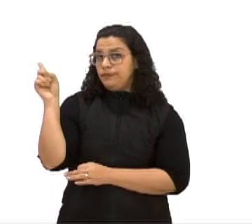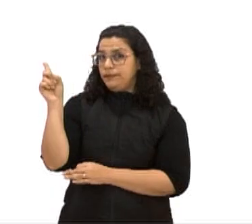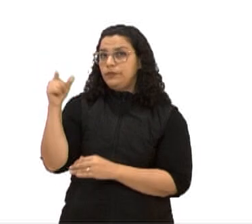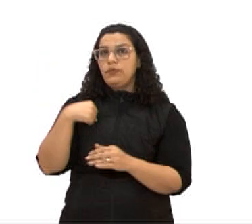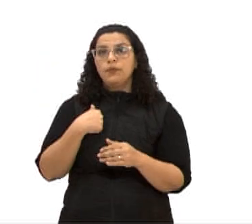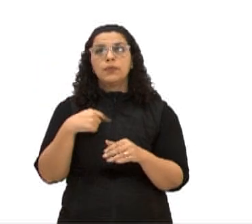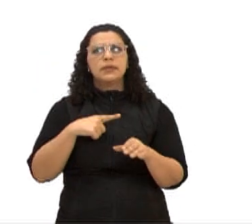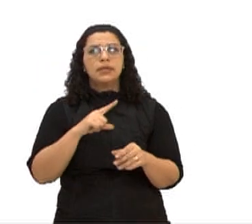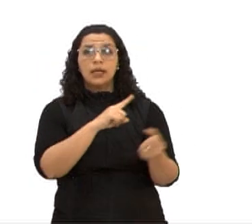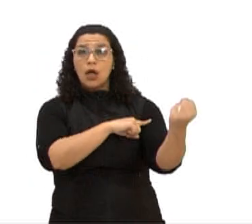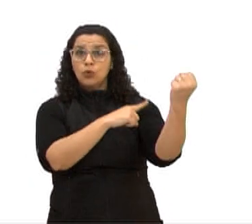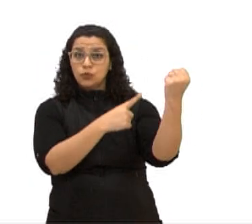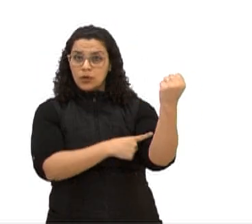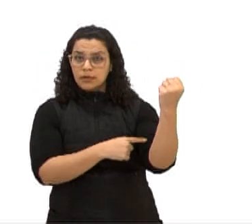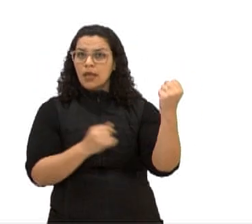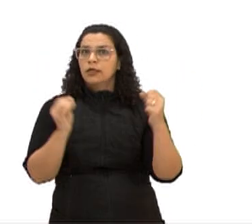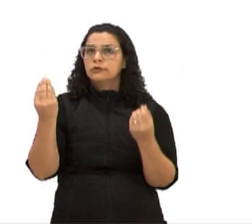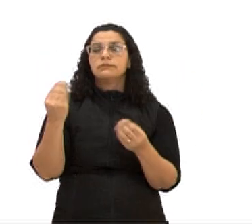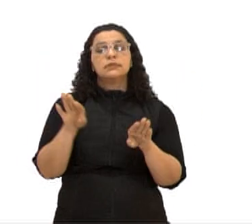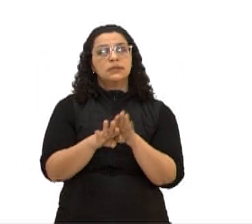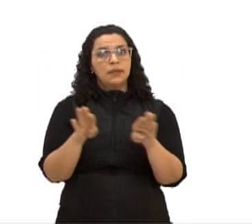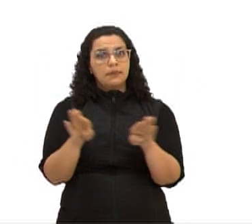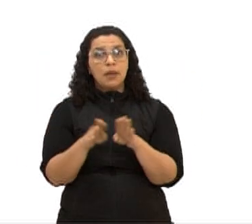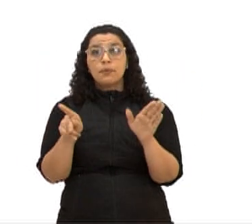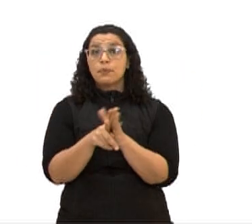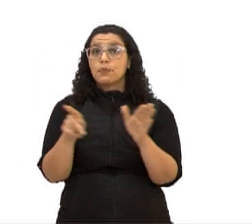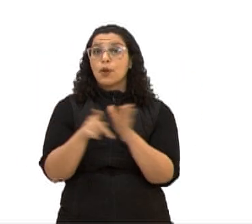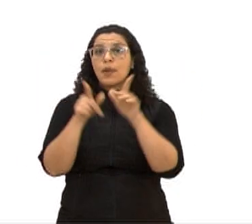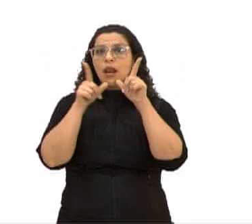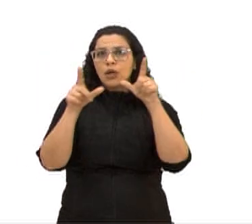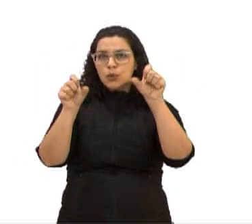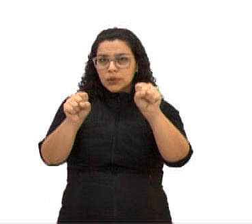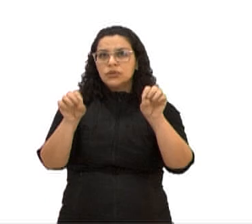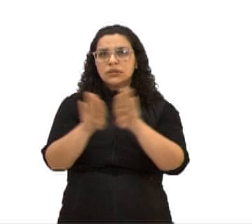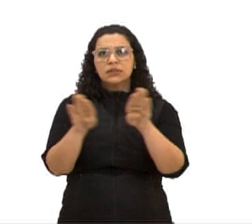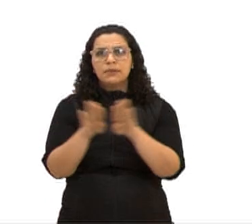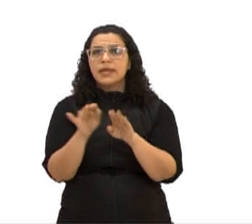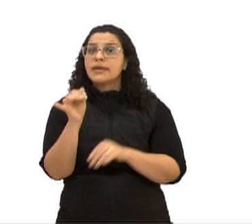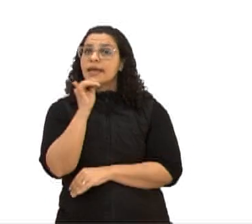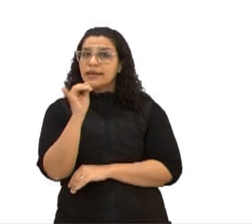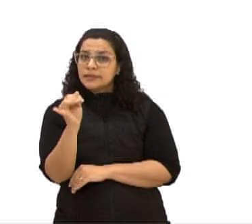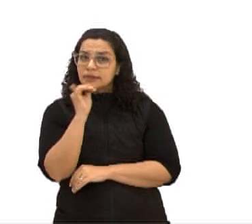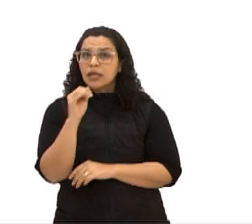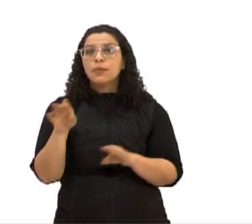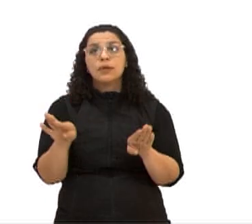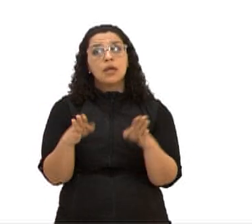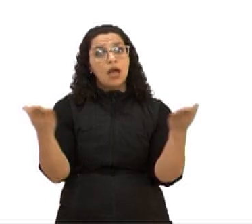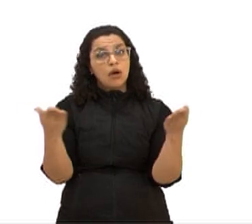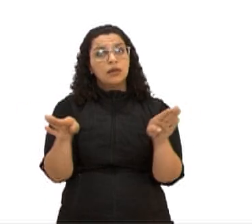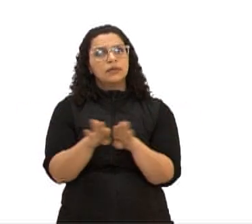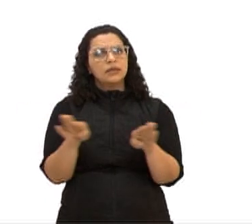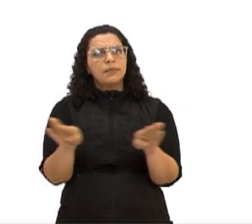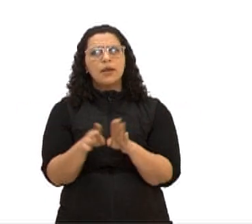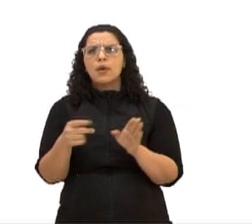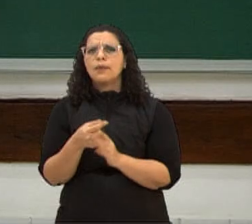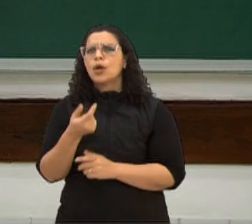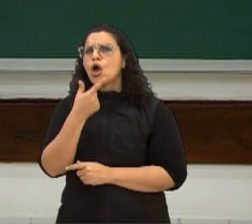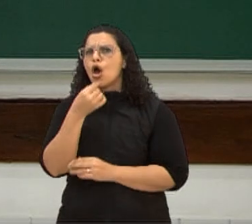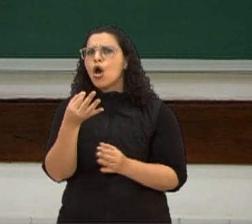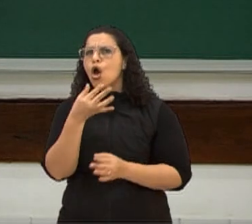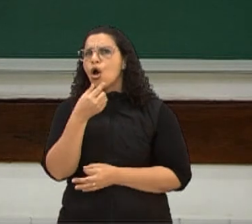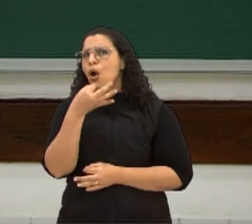de autoridade, de competência linguística, de exemplificação e ainda o contra-argumento.